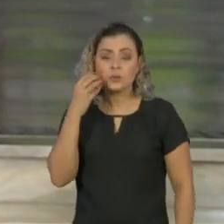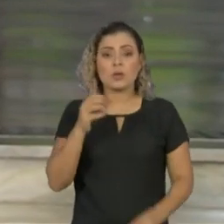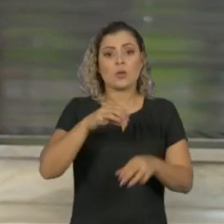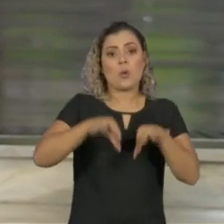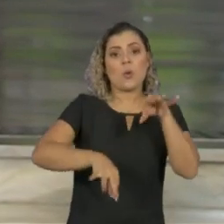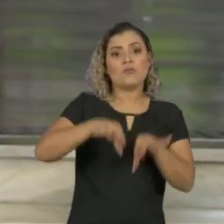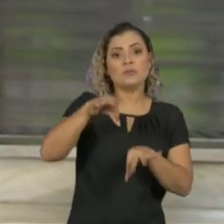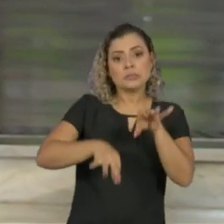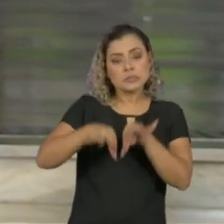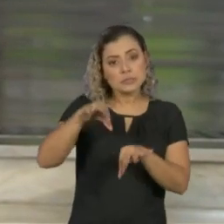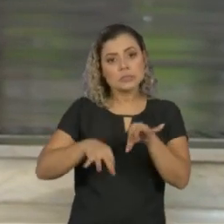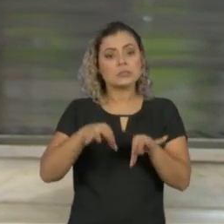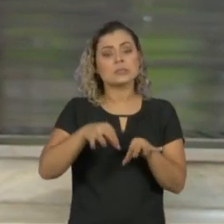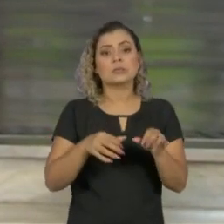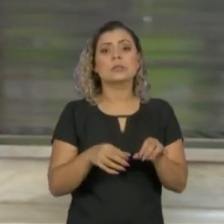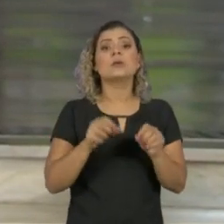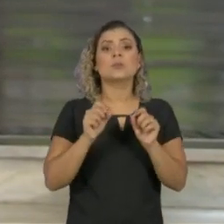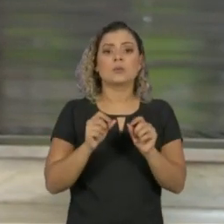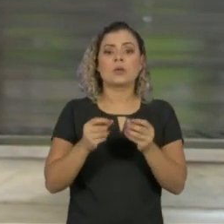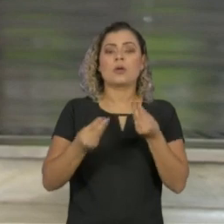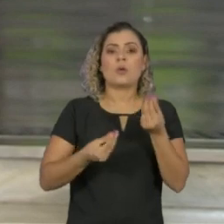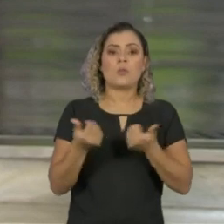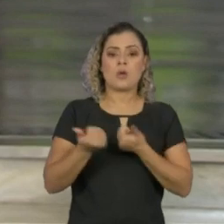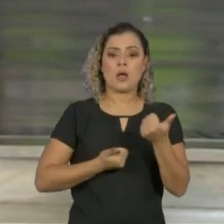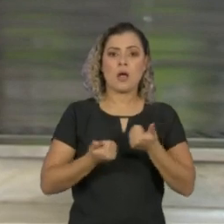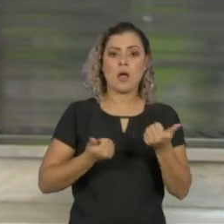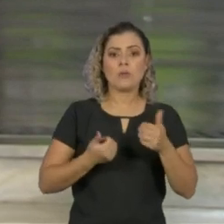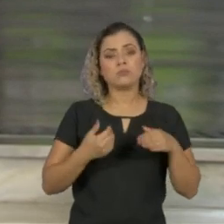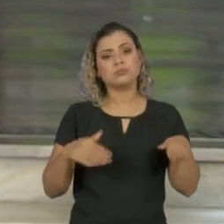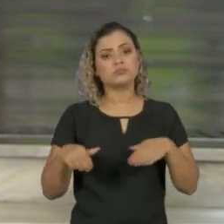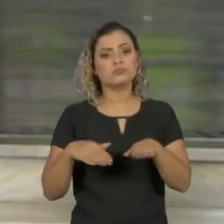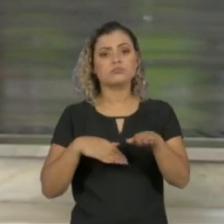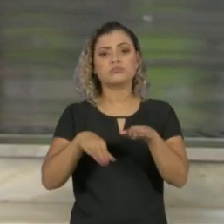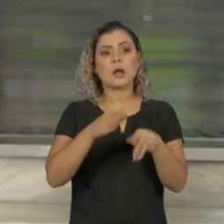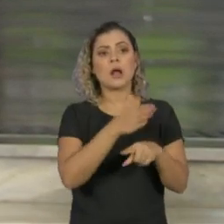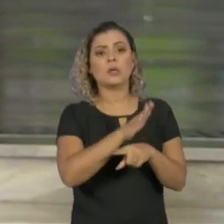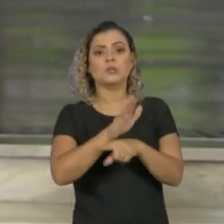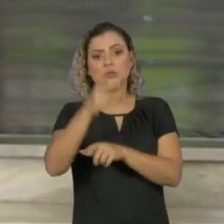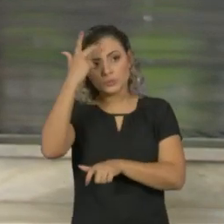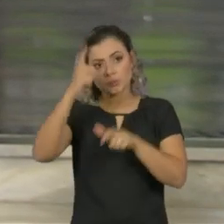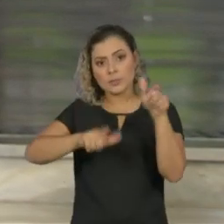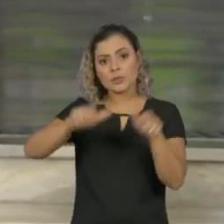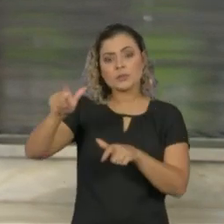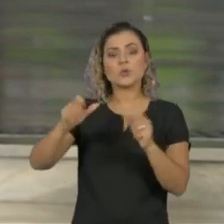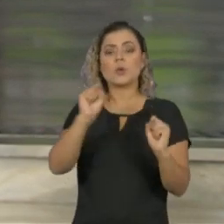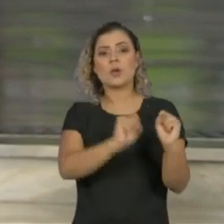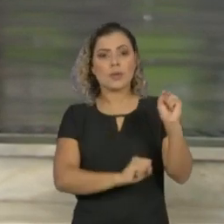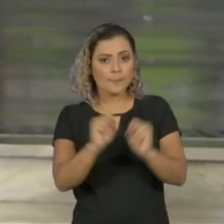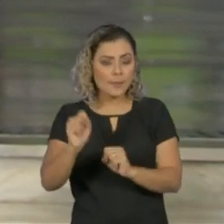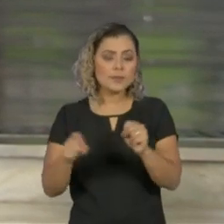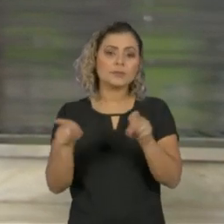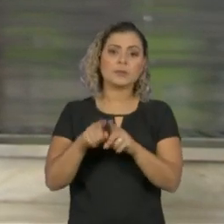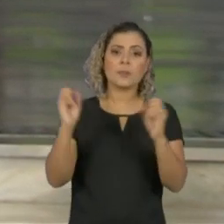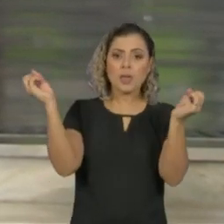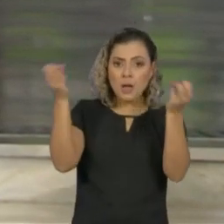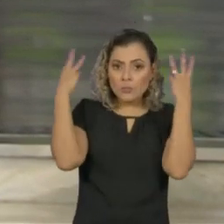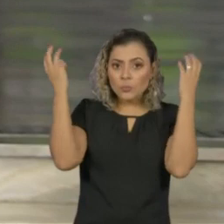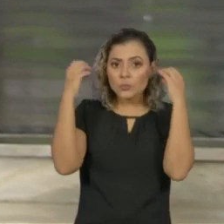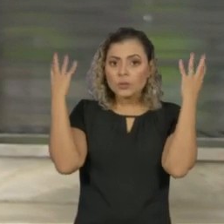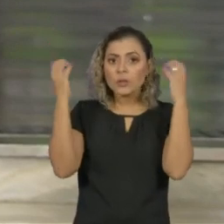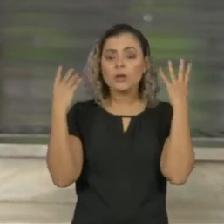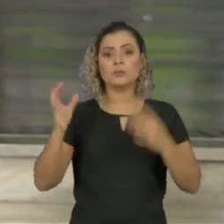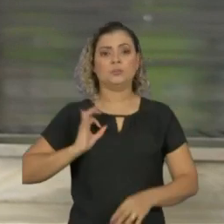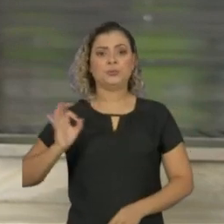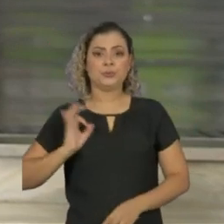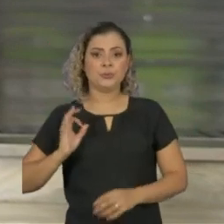de manutenção de veículos para que funcionem e ajudem as pessoas, empresas, incluindo ambulâncias, viaturas de